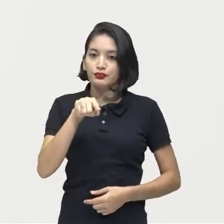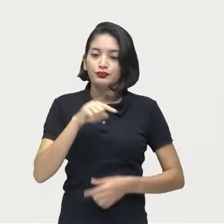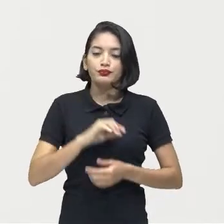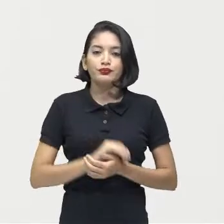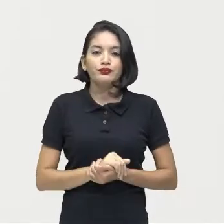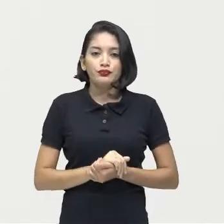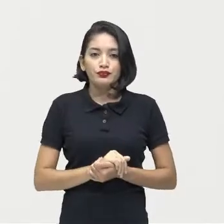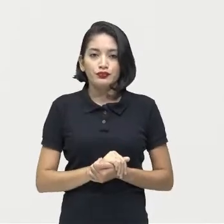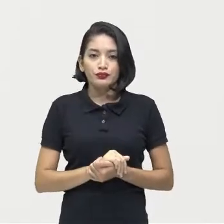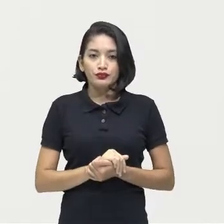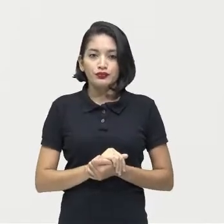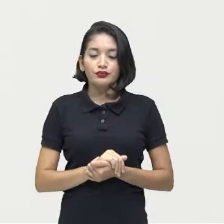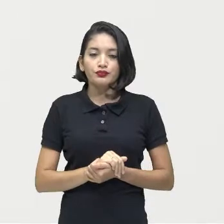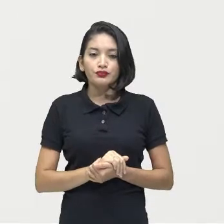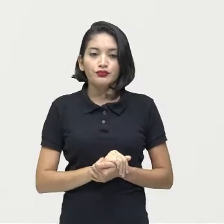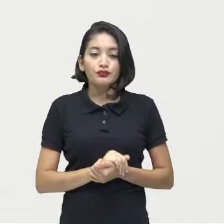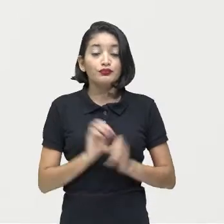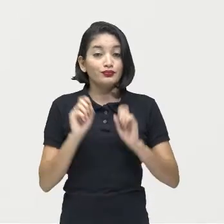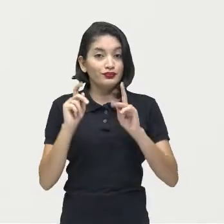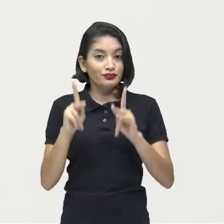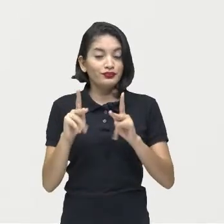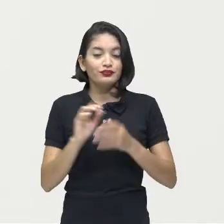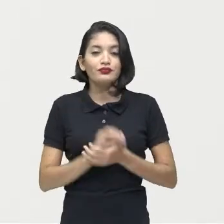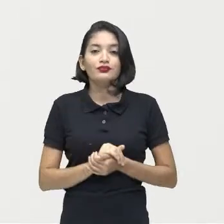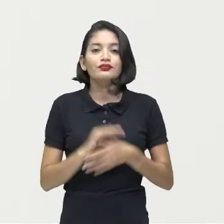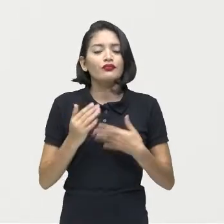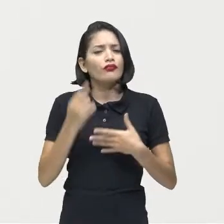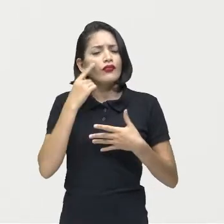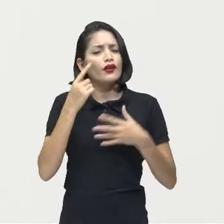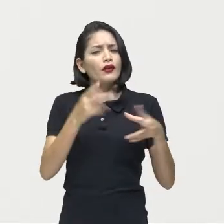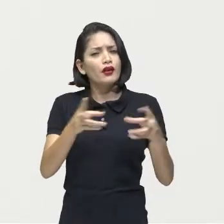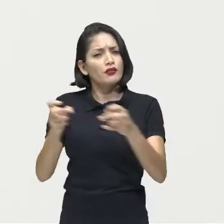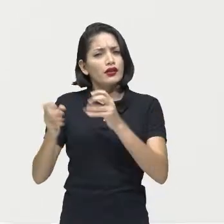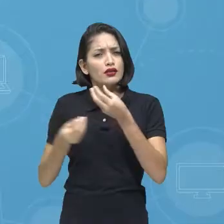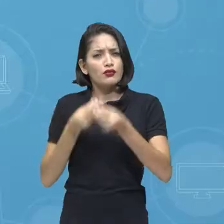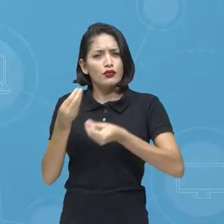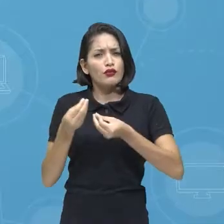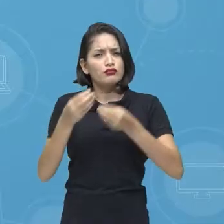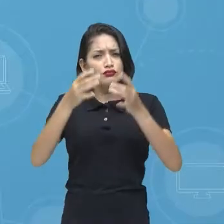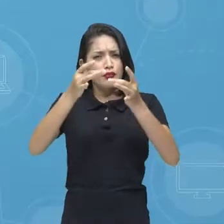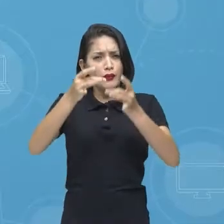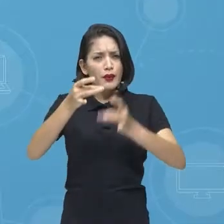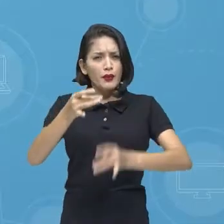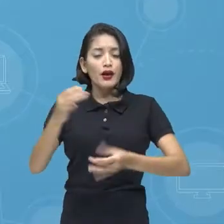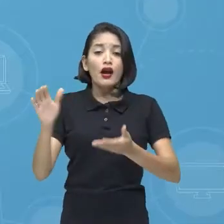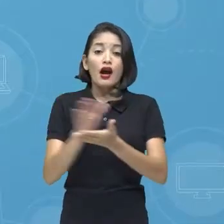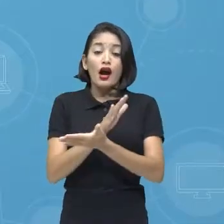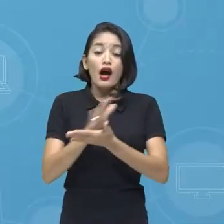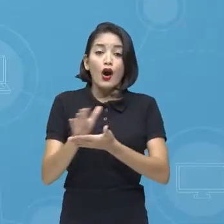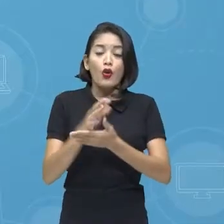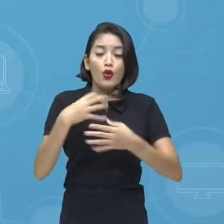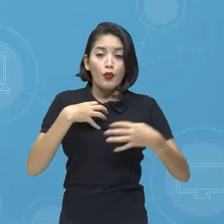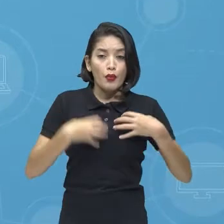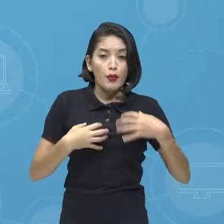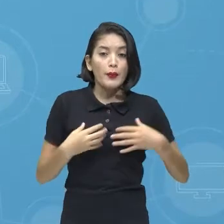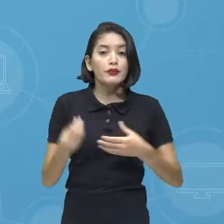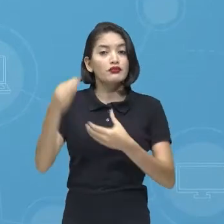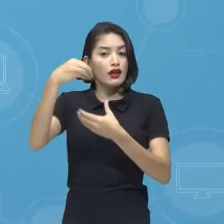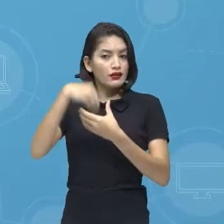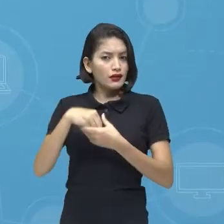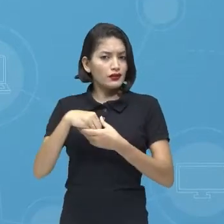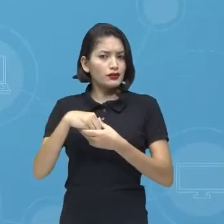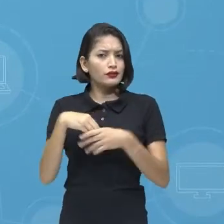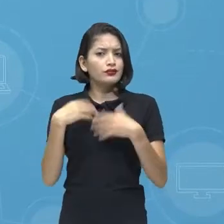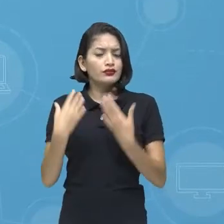sair pela cavidade nasal. Tá bom? Então, a gente pode observar aí, com mais detalhes, alguns órgãos que compõem, Então, quando